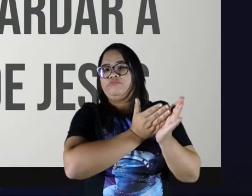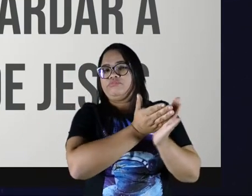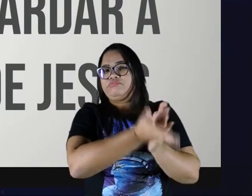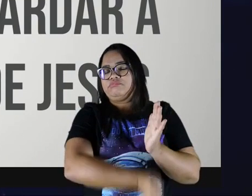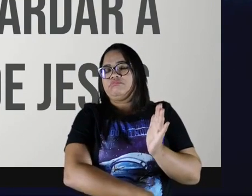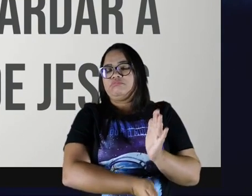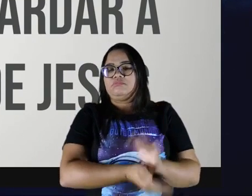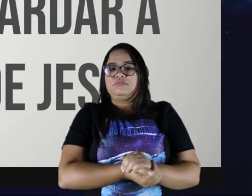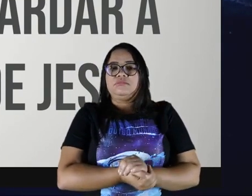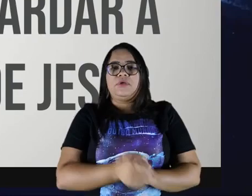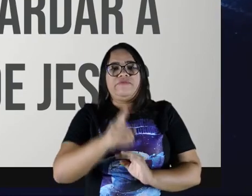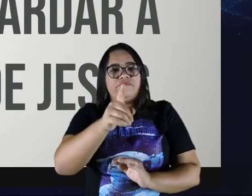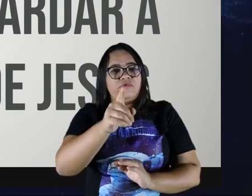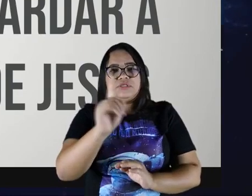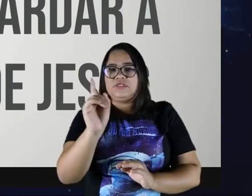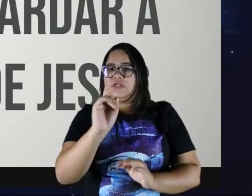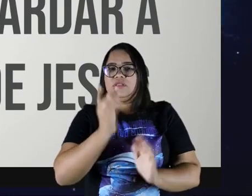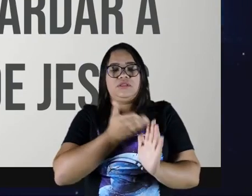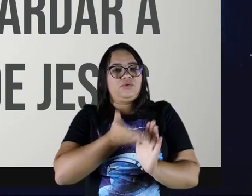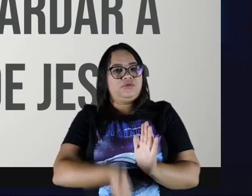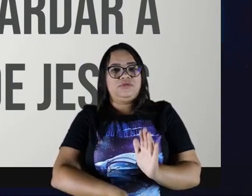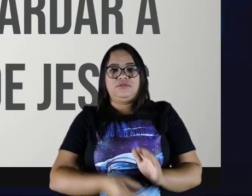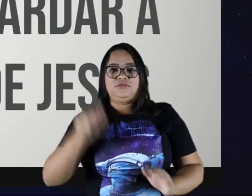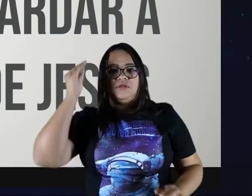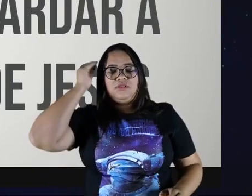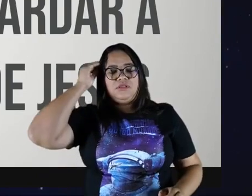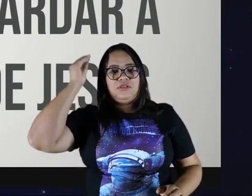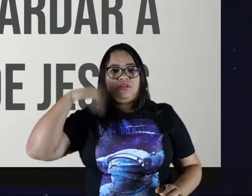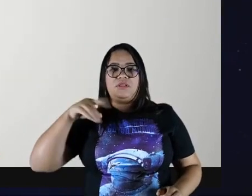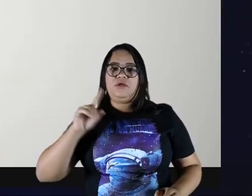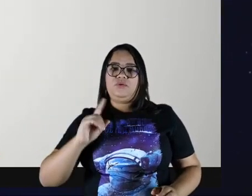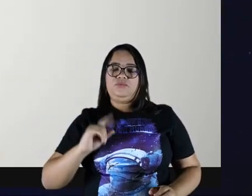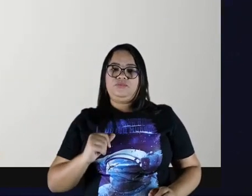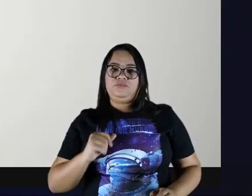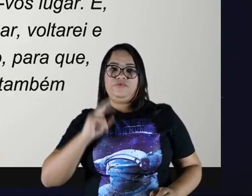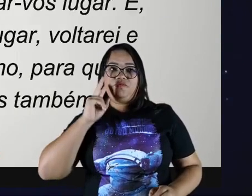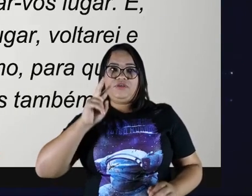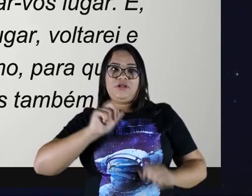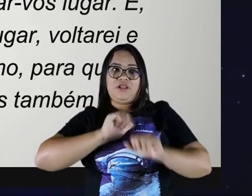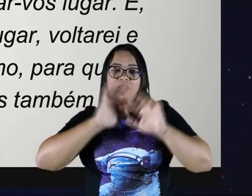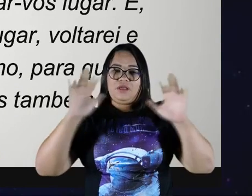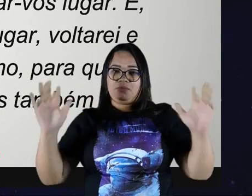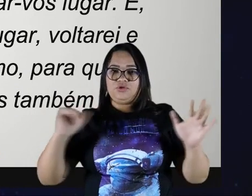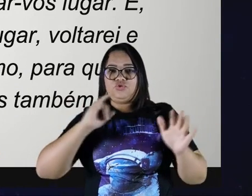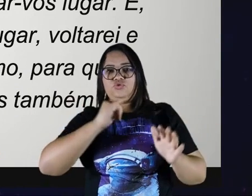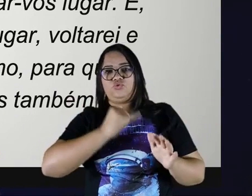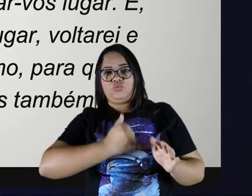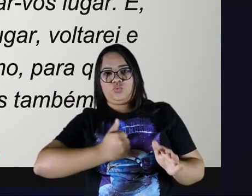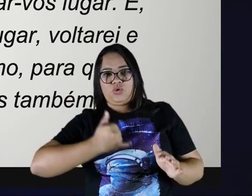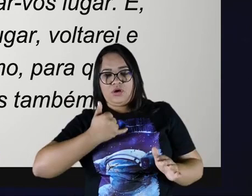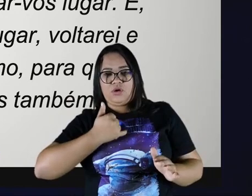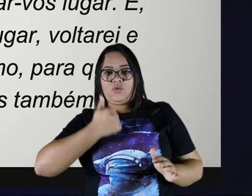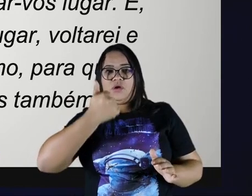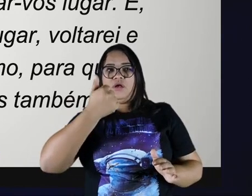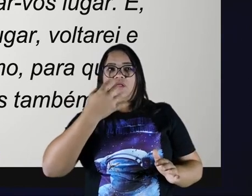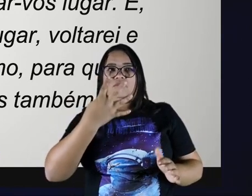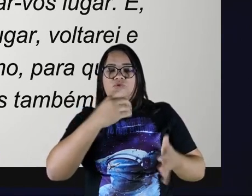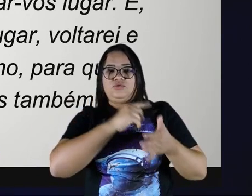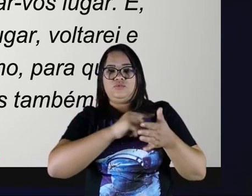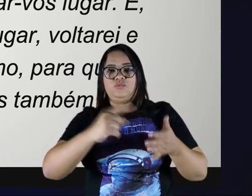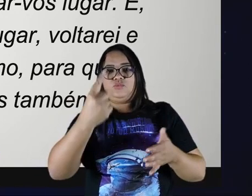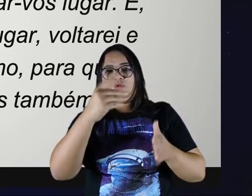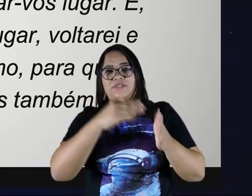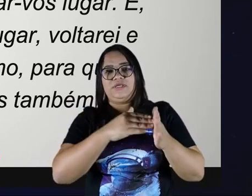disso. Não desistam. Vejam claramente, São João 14, 1 a 3, não se turbe o